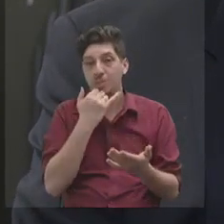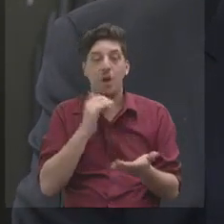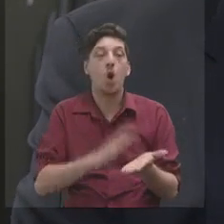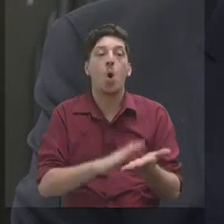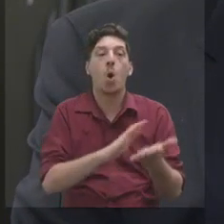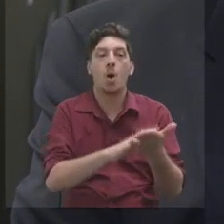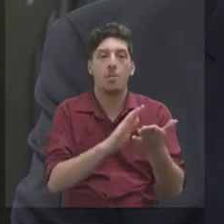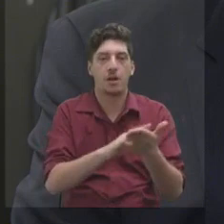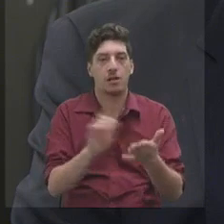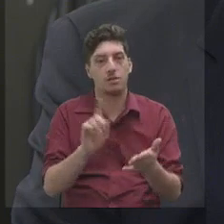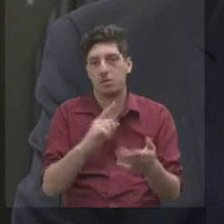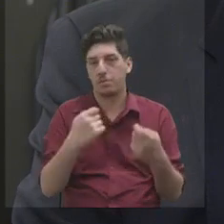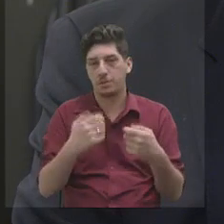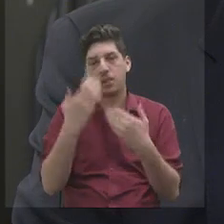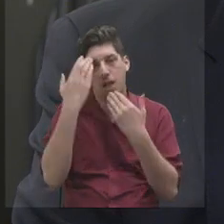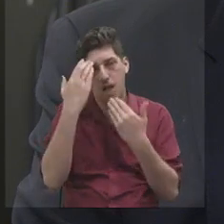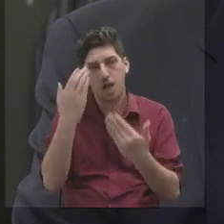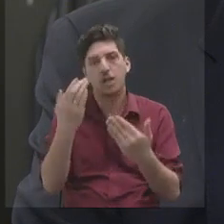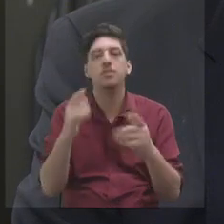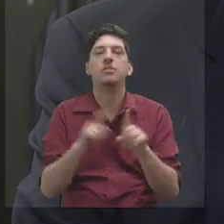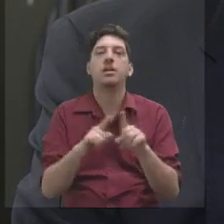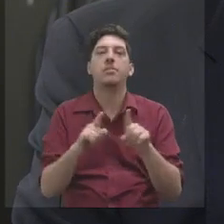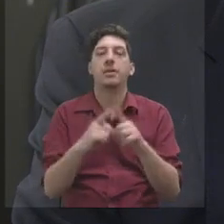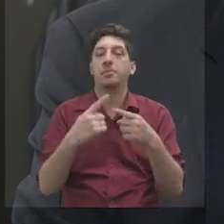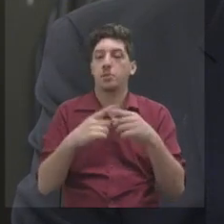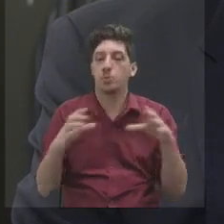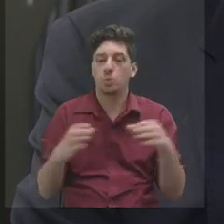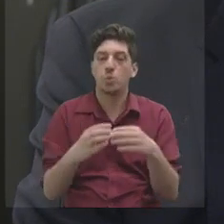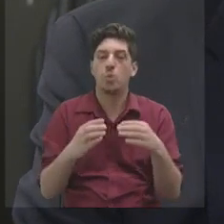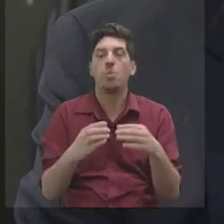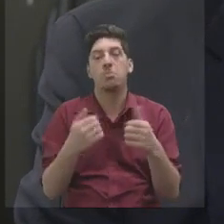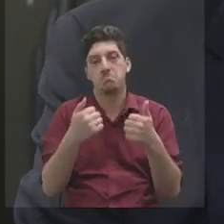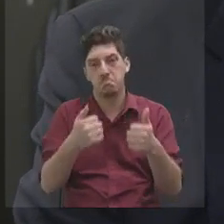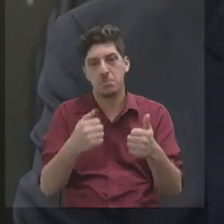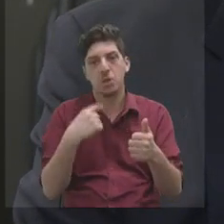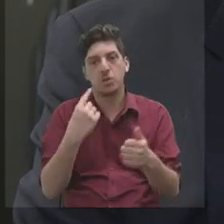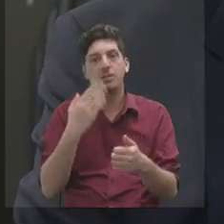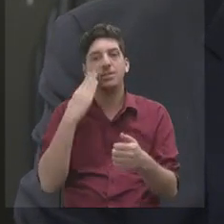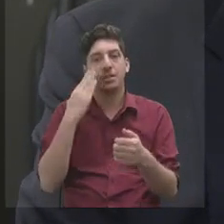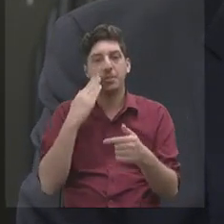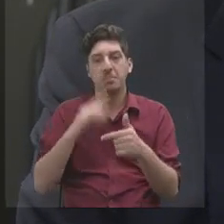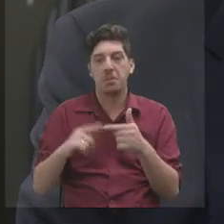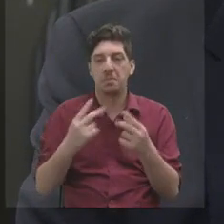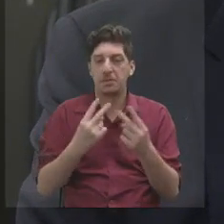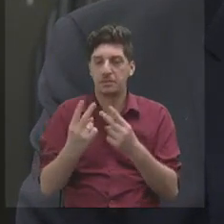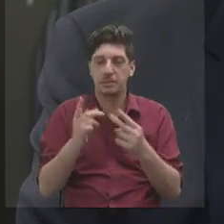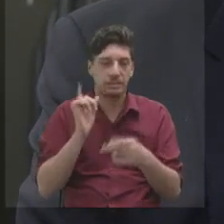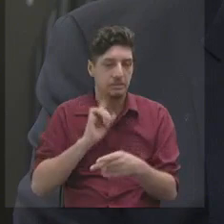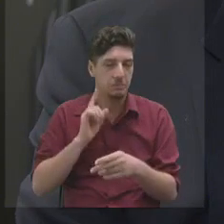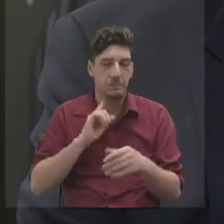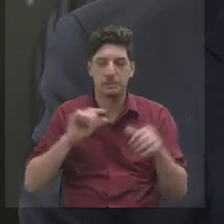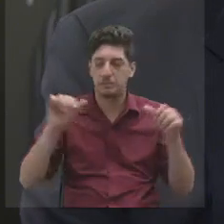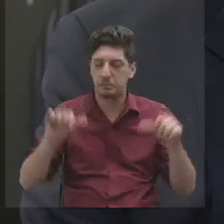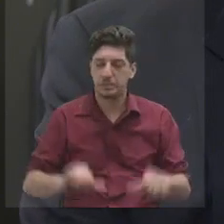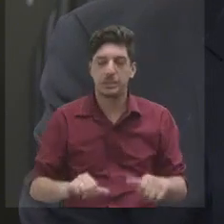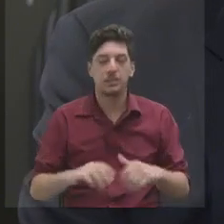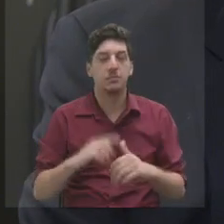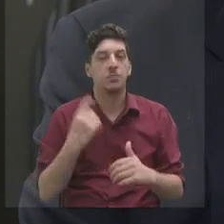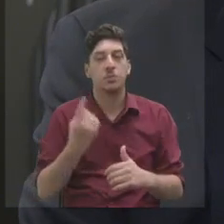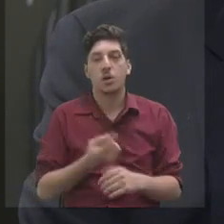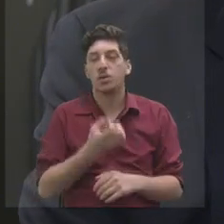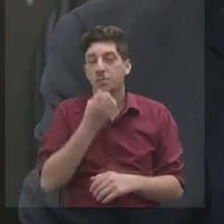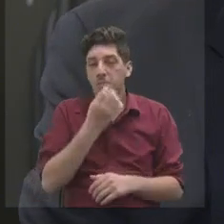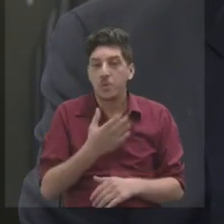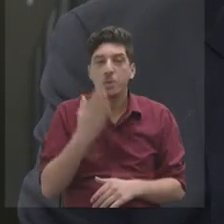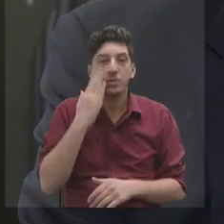a pasta tem tido é a gente sabe que a situação das nossas estradas é terrível e é muito bom saber que o